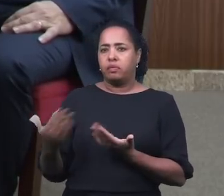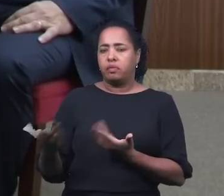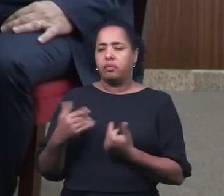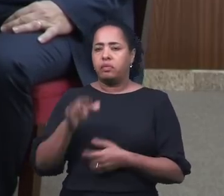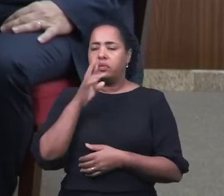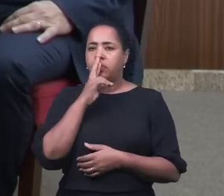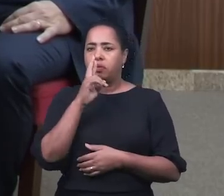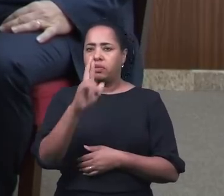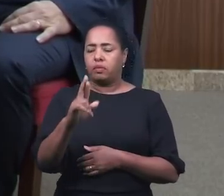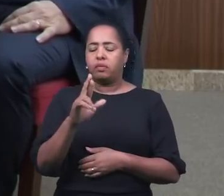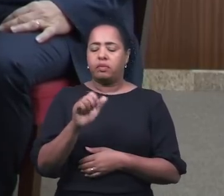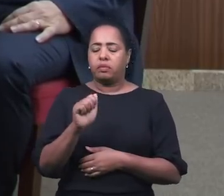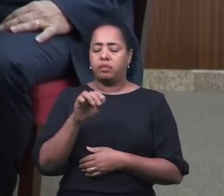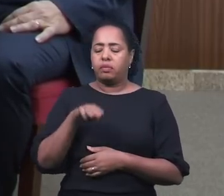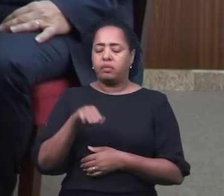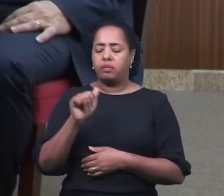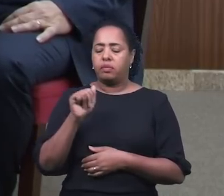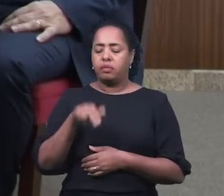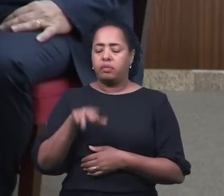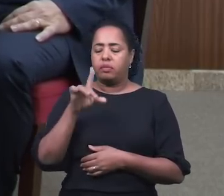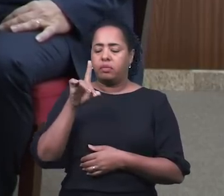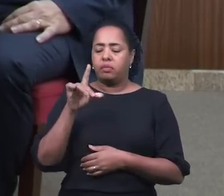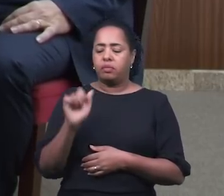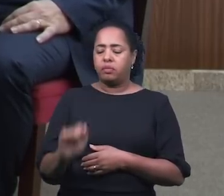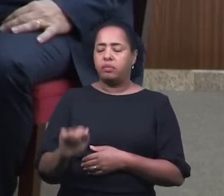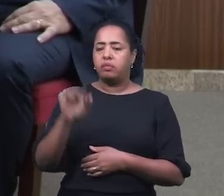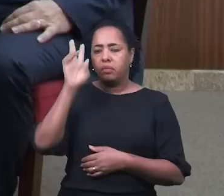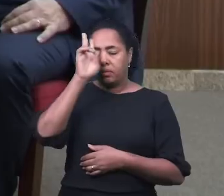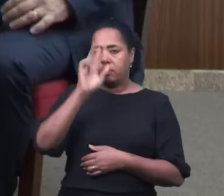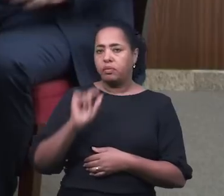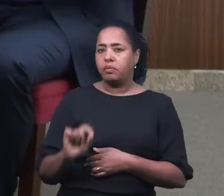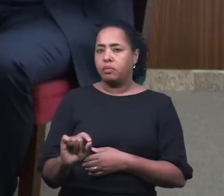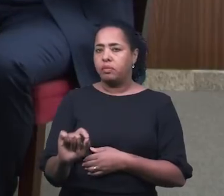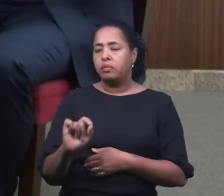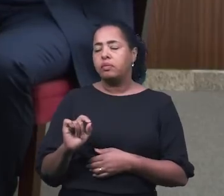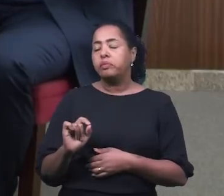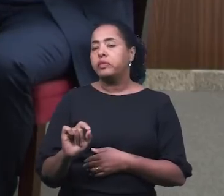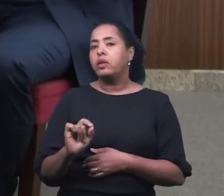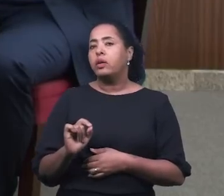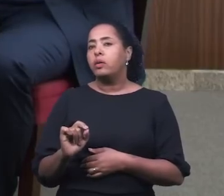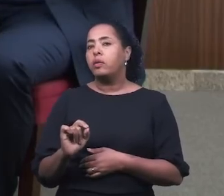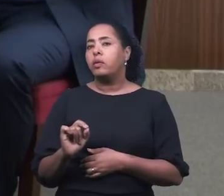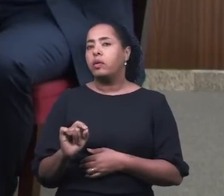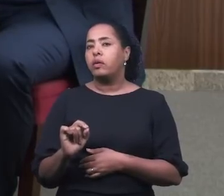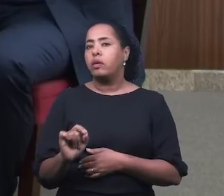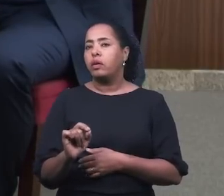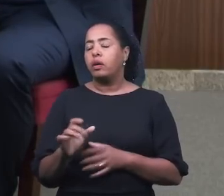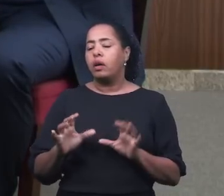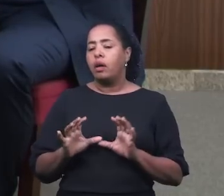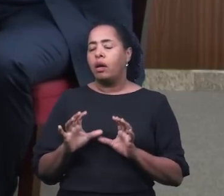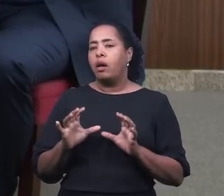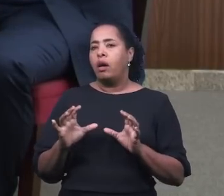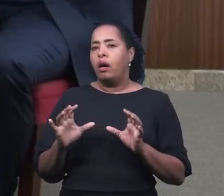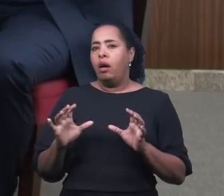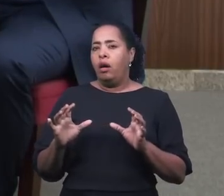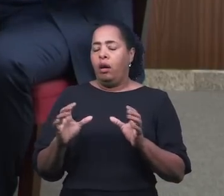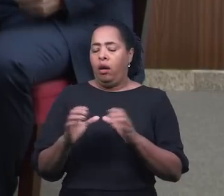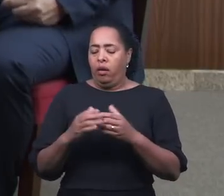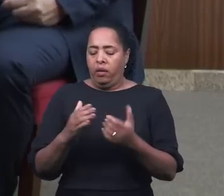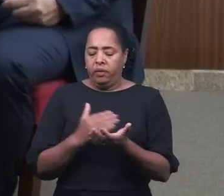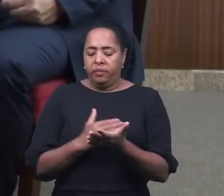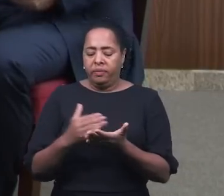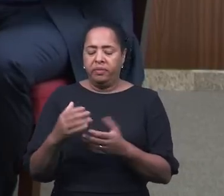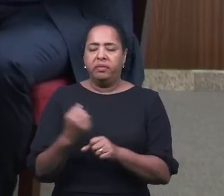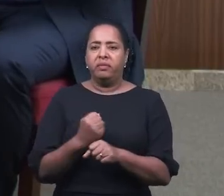A resposta da Amanda aqui, ela lembra, na verdade, aquilo que o grupo lá no início da